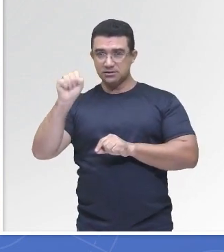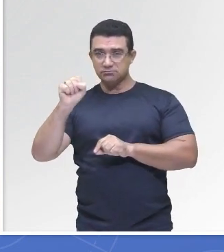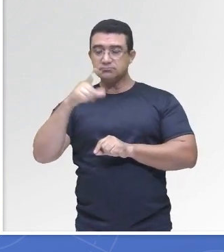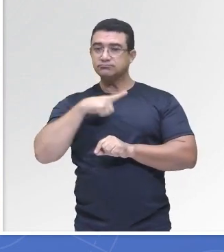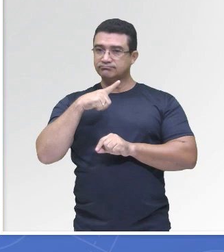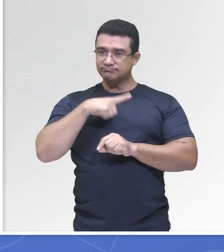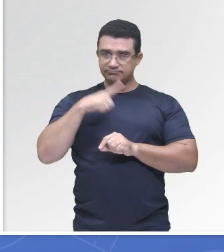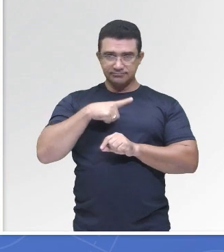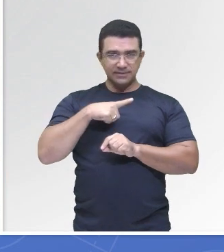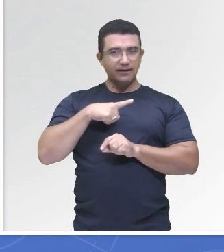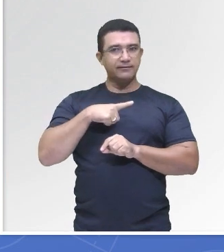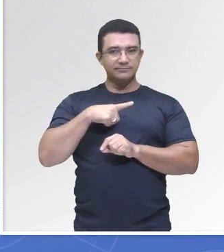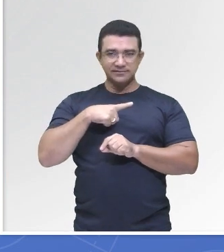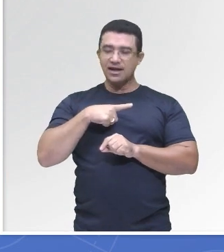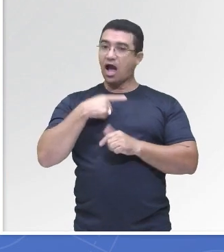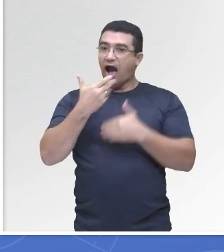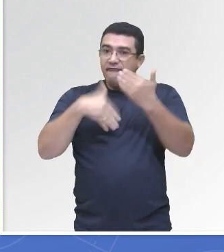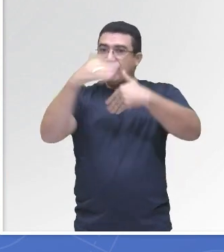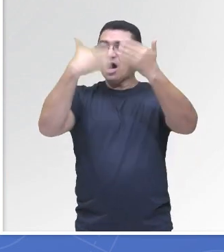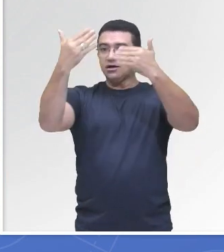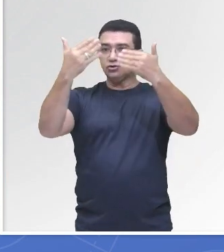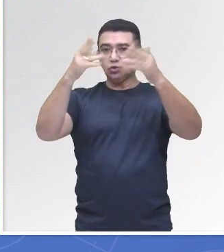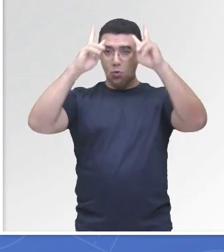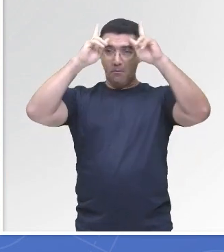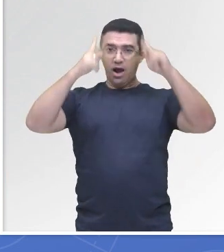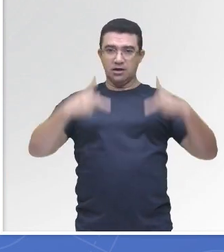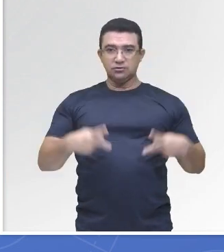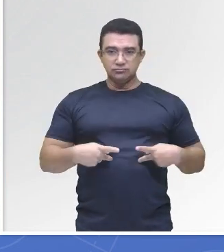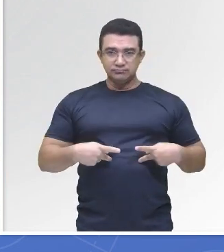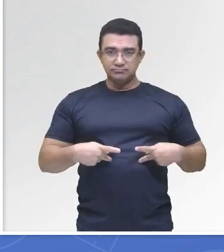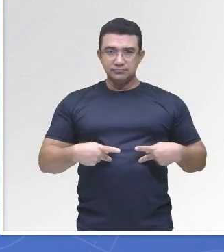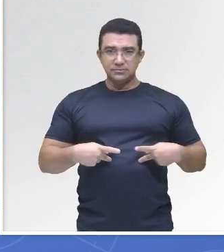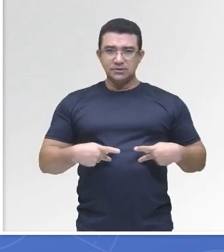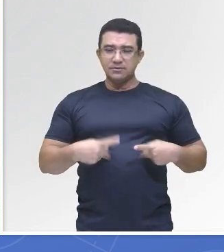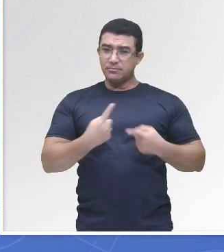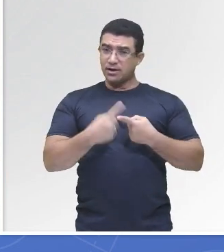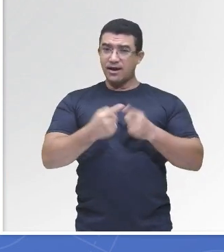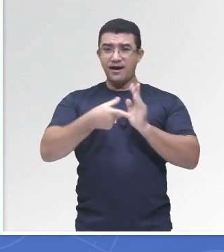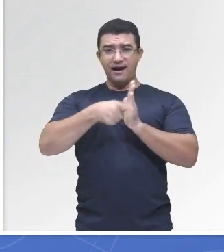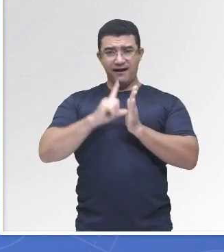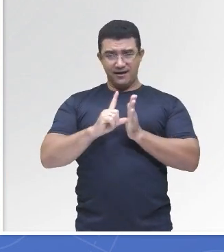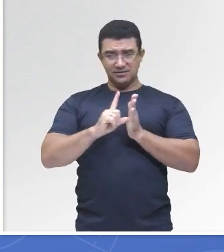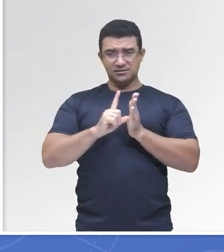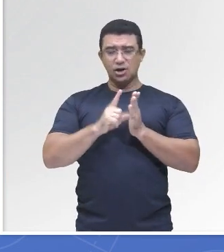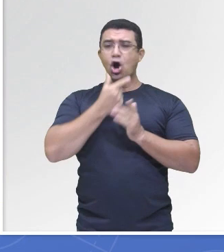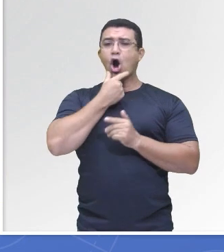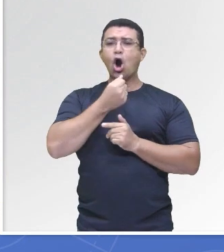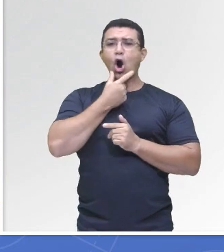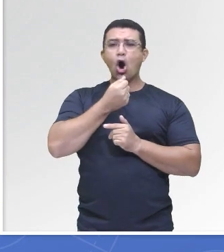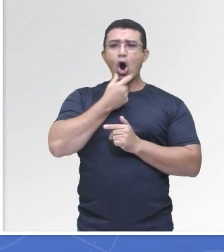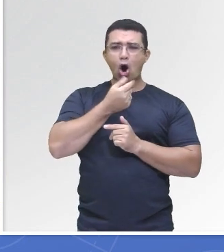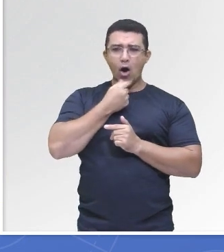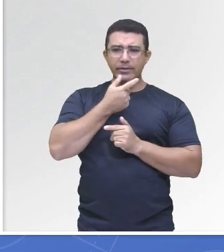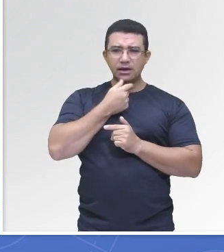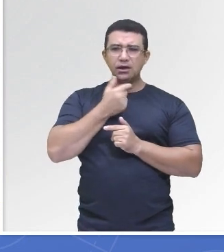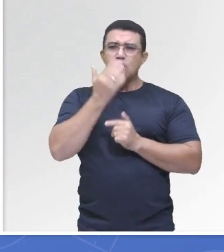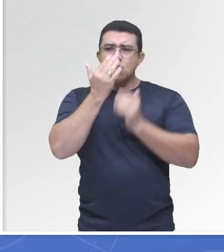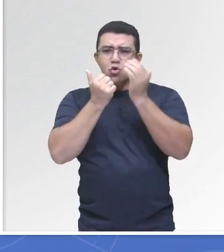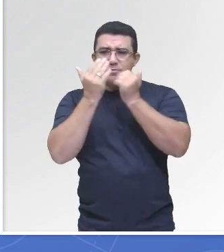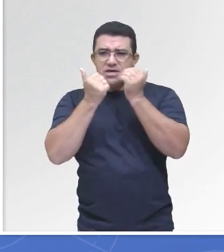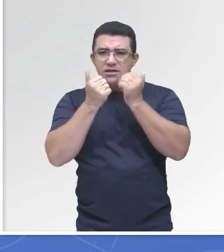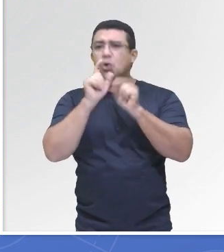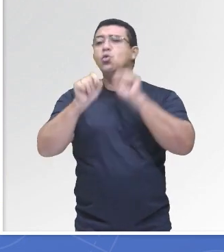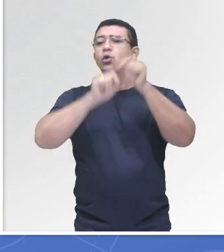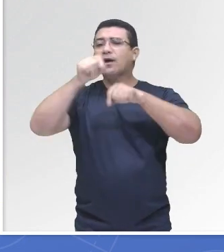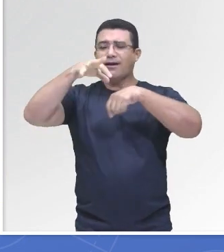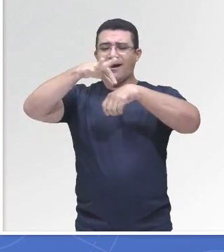para a espécie humana em que sentido? Antes, os seres humanos, eles se alimentavam de carniça. Eles